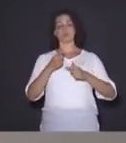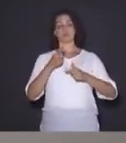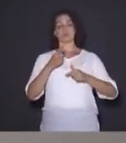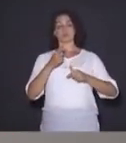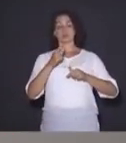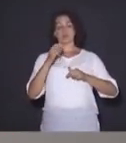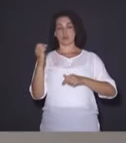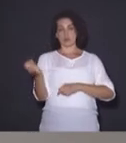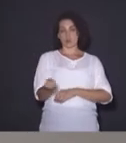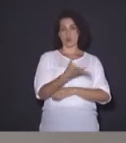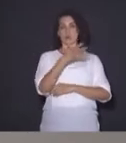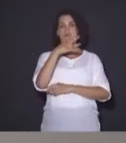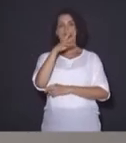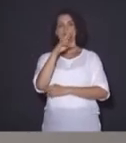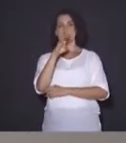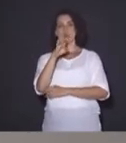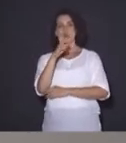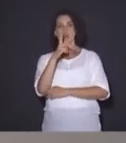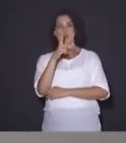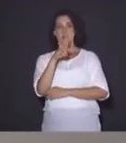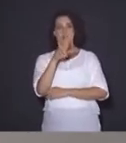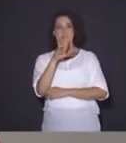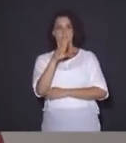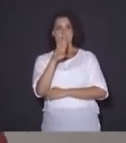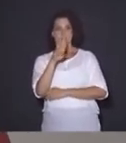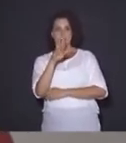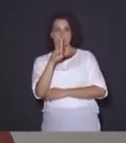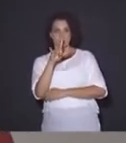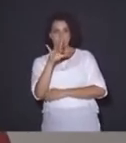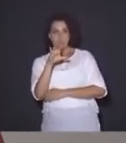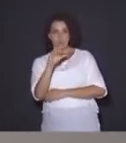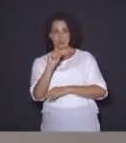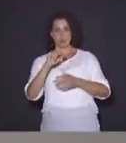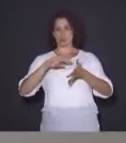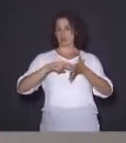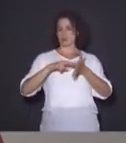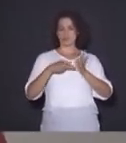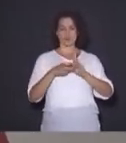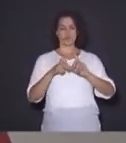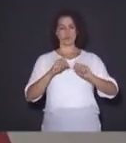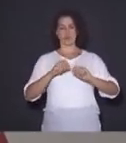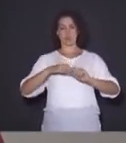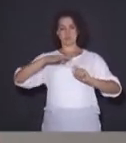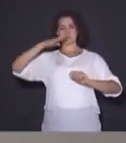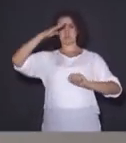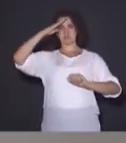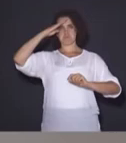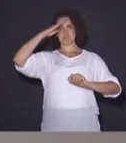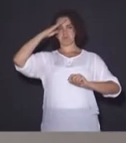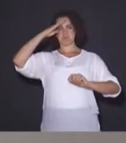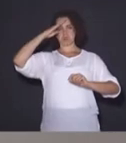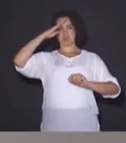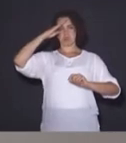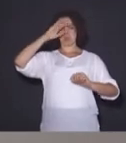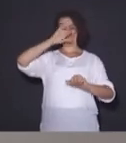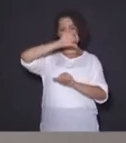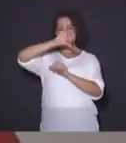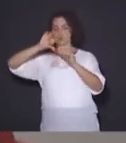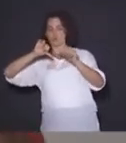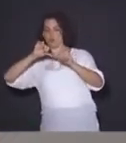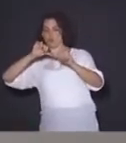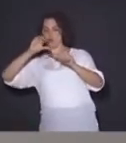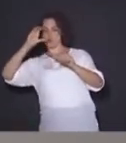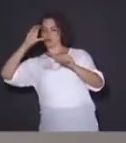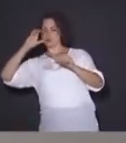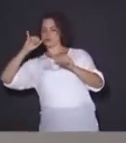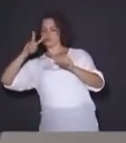república não foi uma ruptura do regime militar para o regime civil foi uma transição negociada